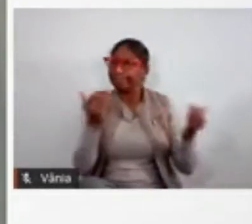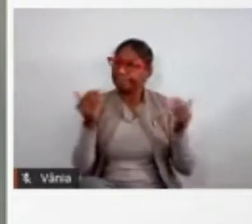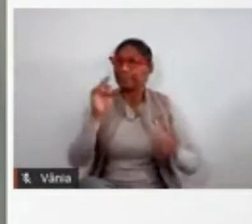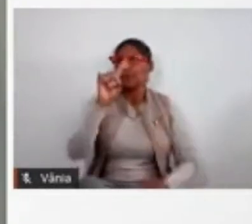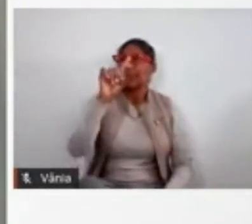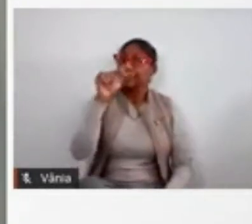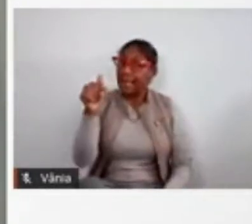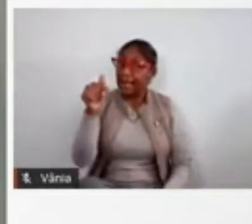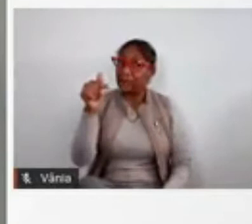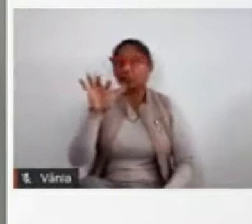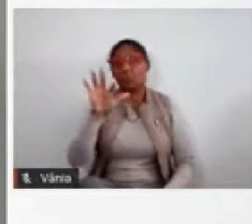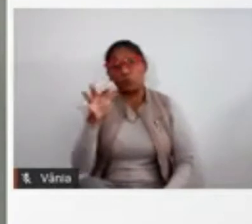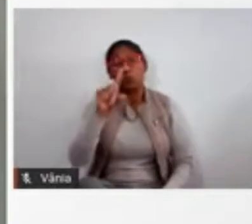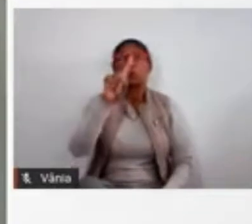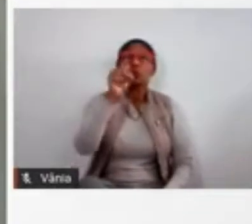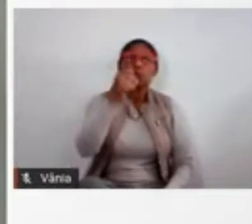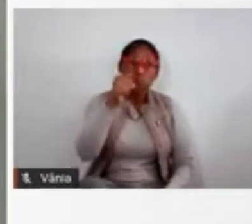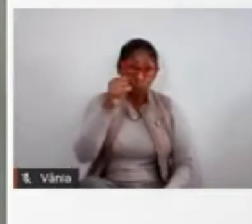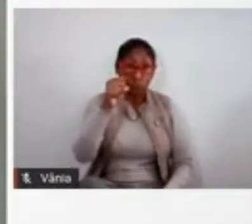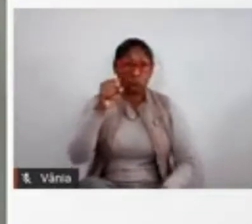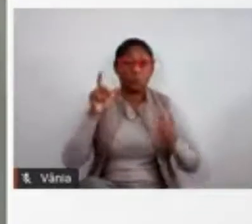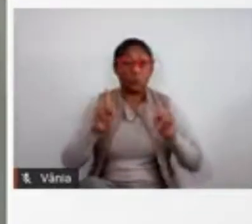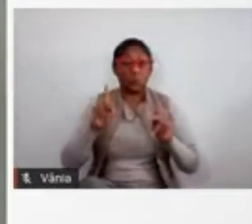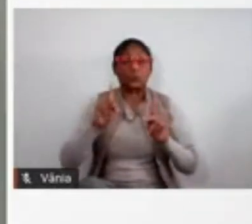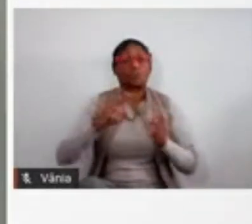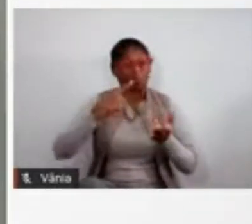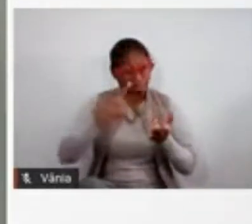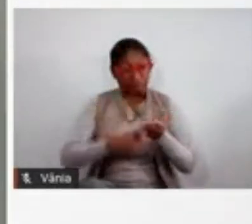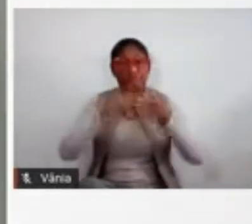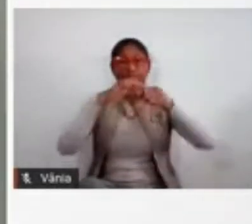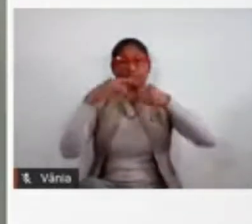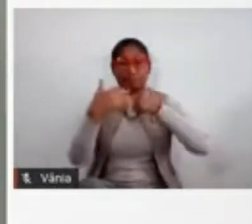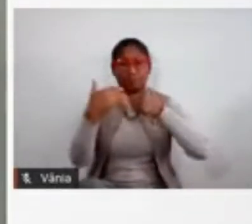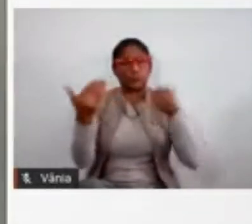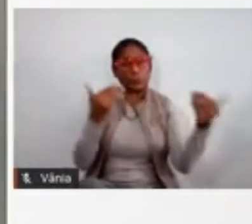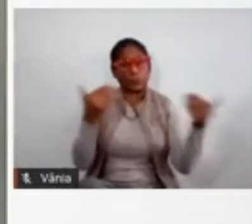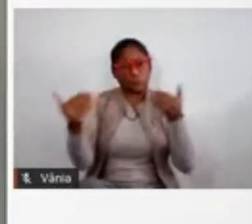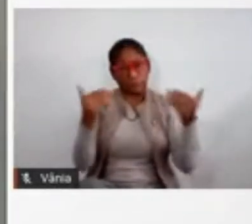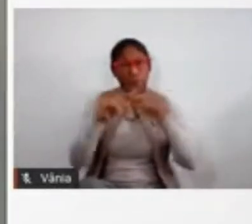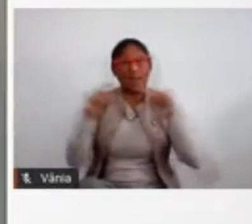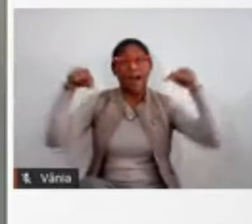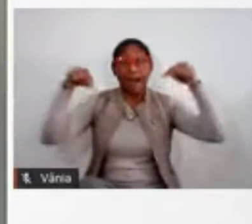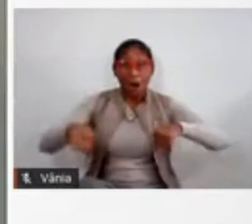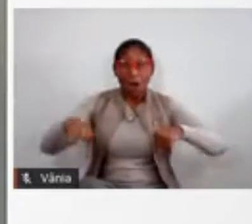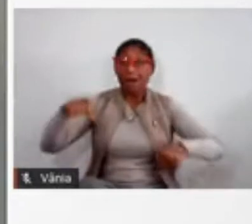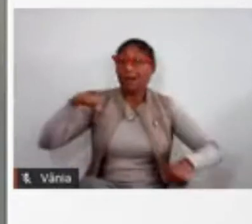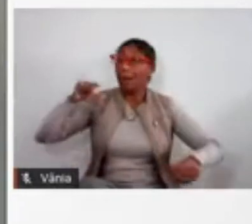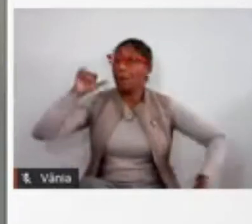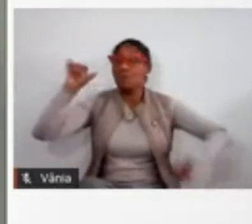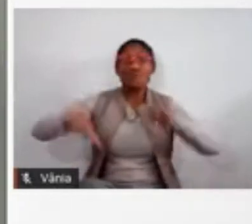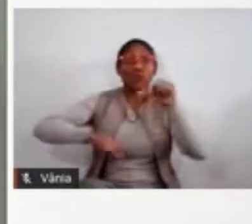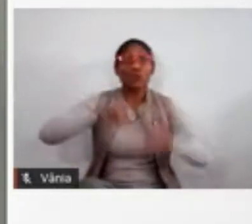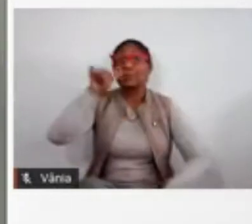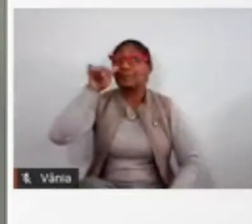17%, 18% de casos confirmados ou suspeitos de coronavírus. Pois agora nós temos